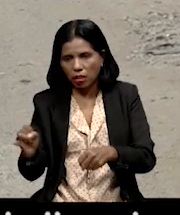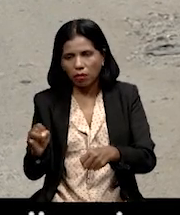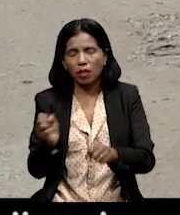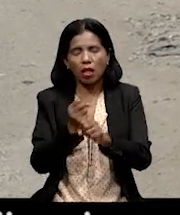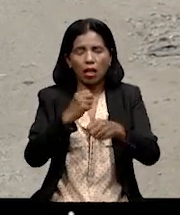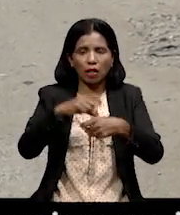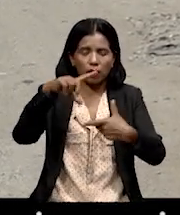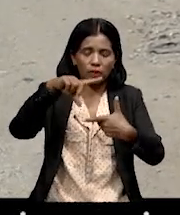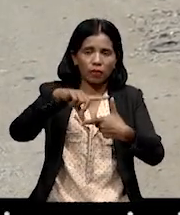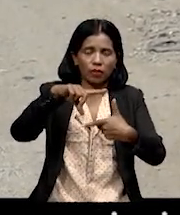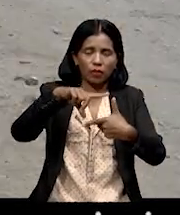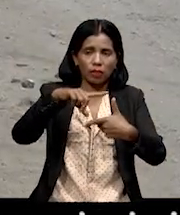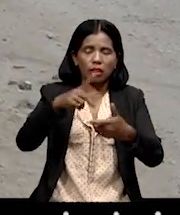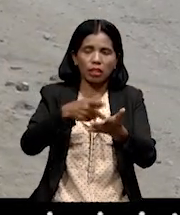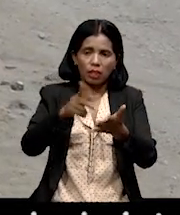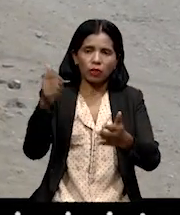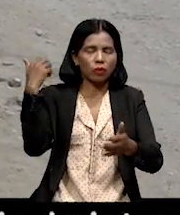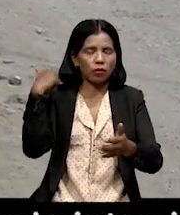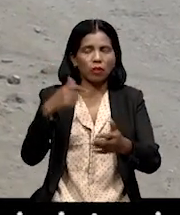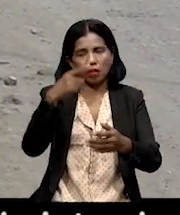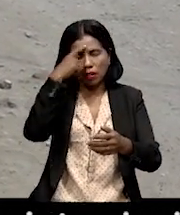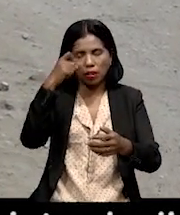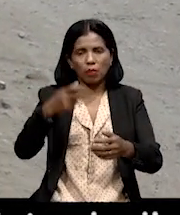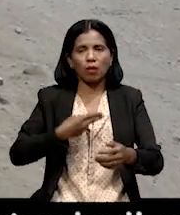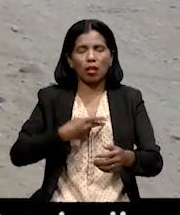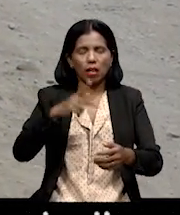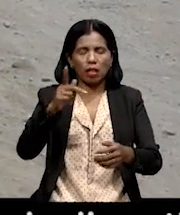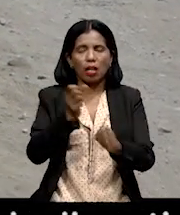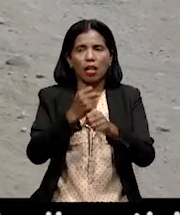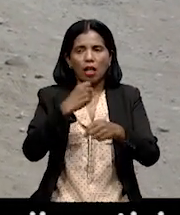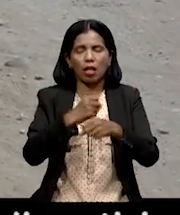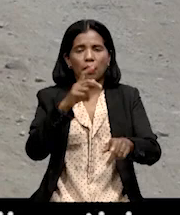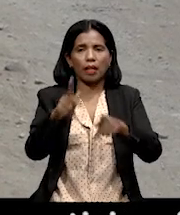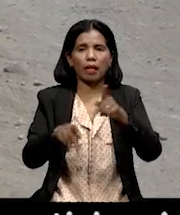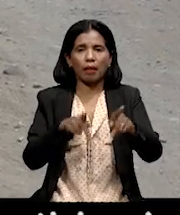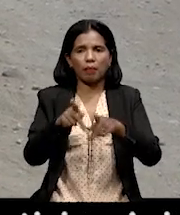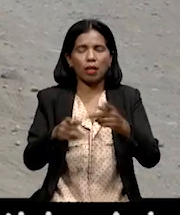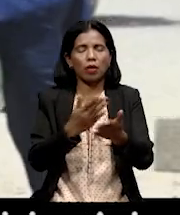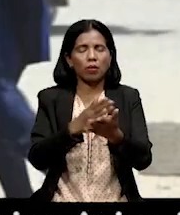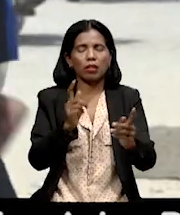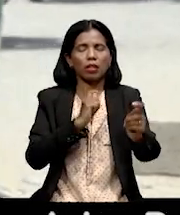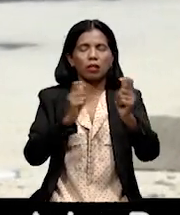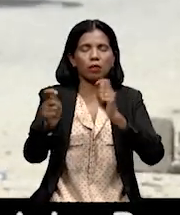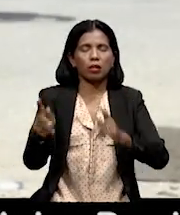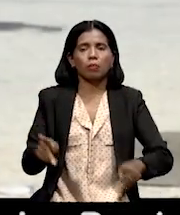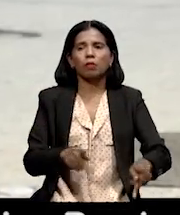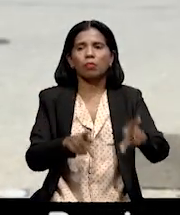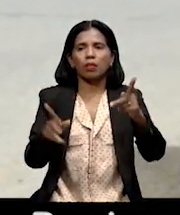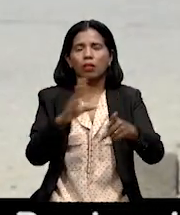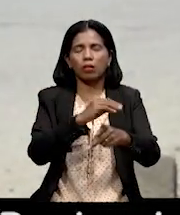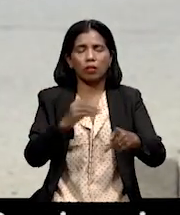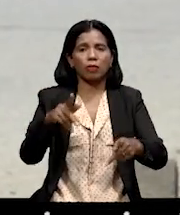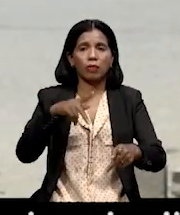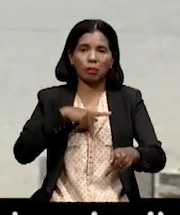no selo Russicotuk. Tamba ho atitude ne, halo pessoal sira lore transporte público no privado balung, halai arbiru